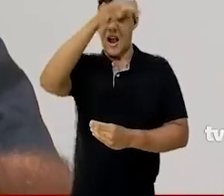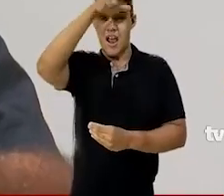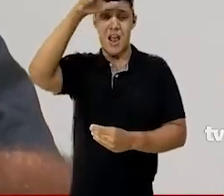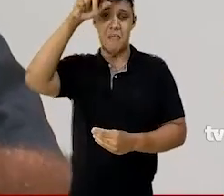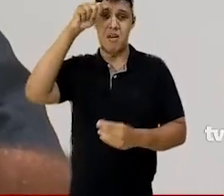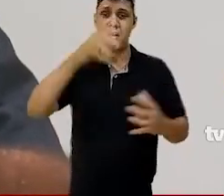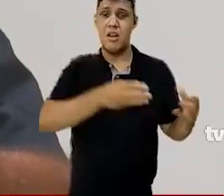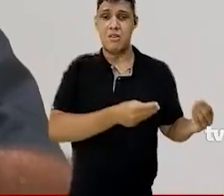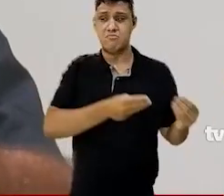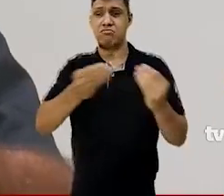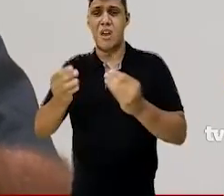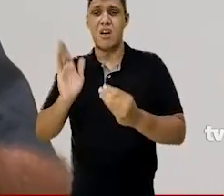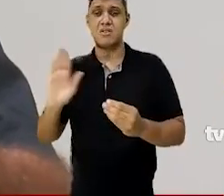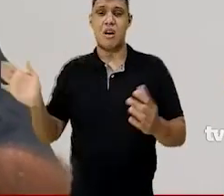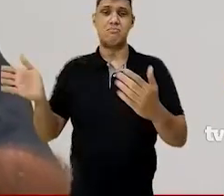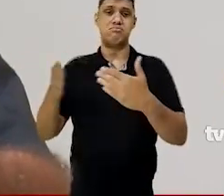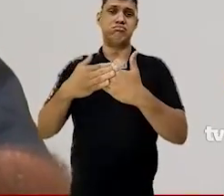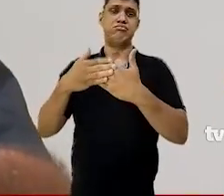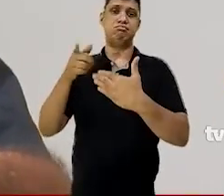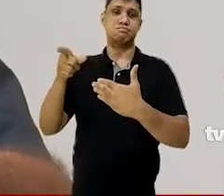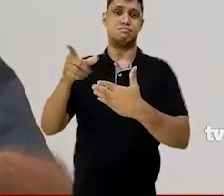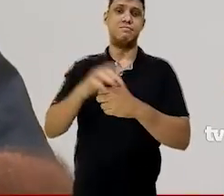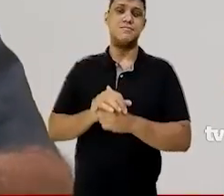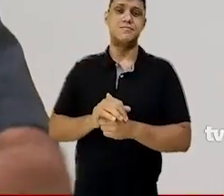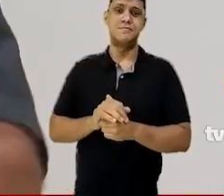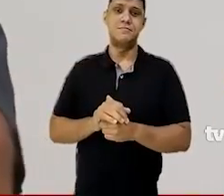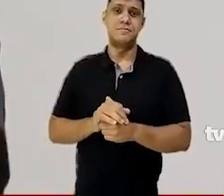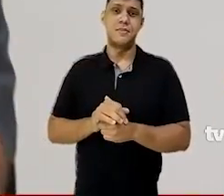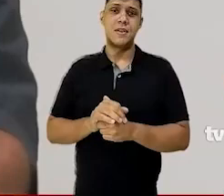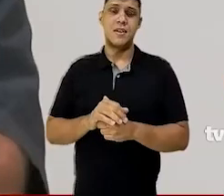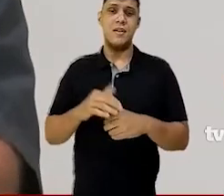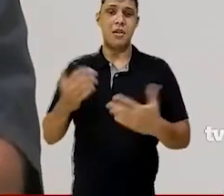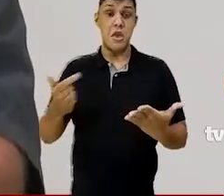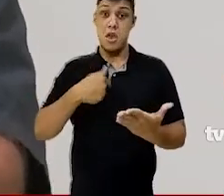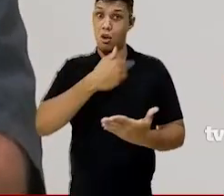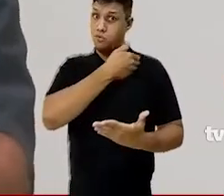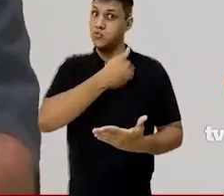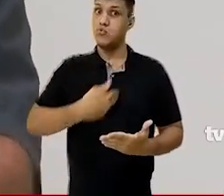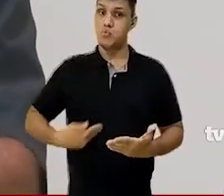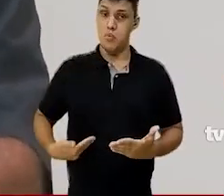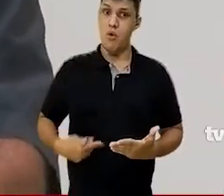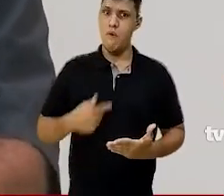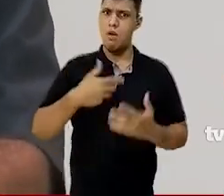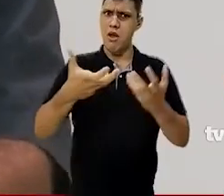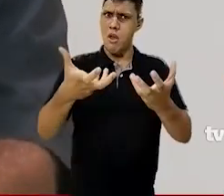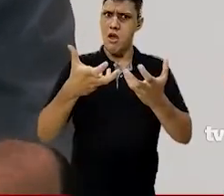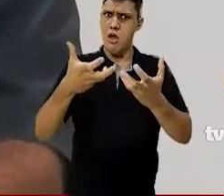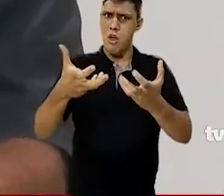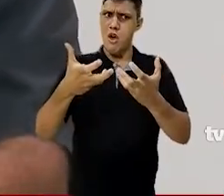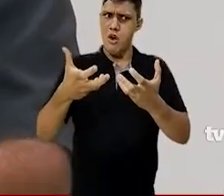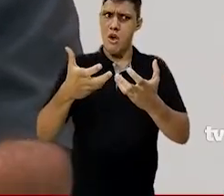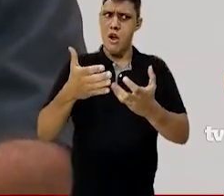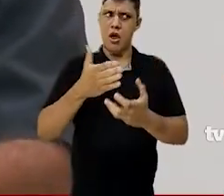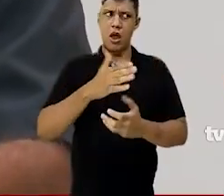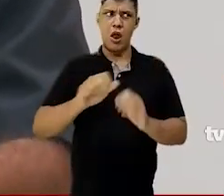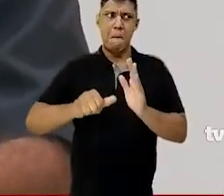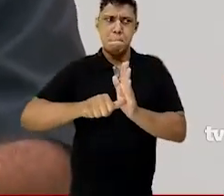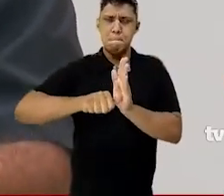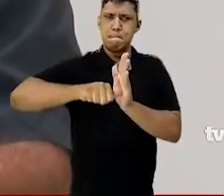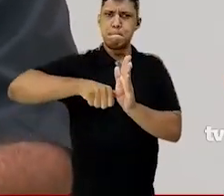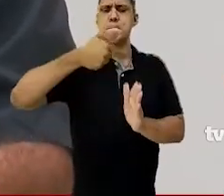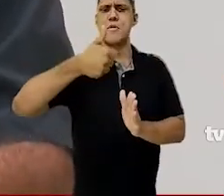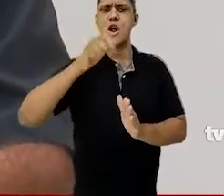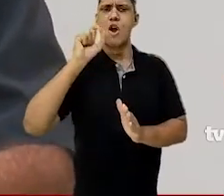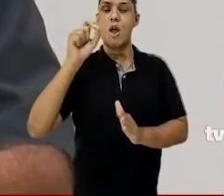entregou, já estava fechando. E eu, no meu governo, eu quero dar uma prioridade